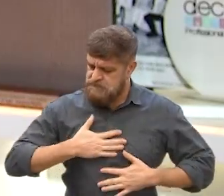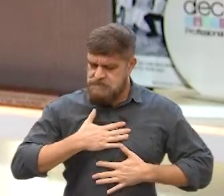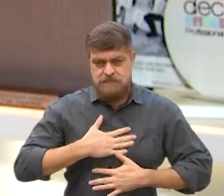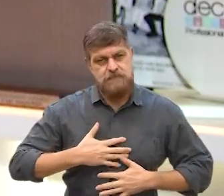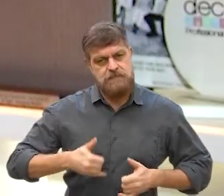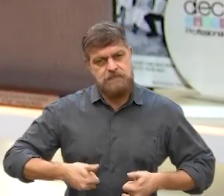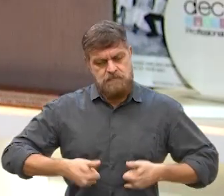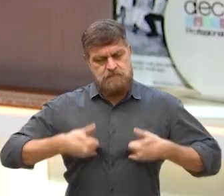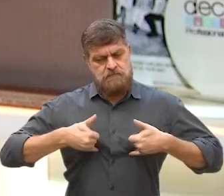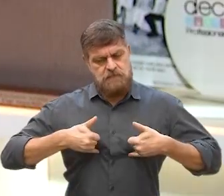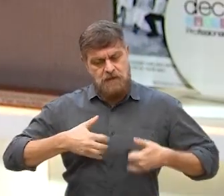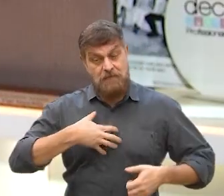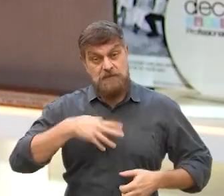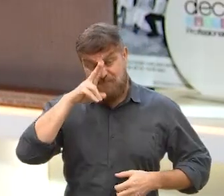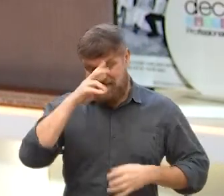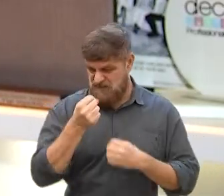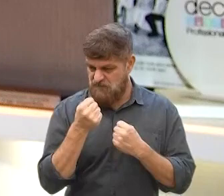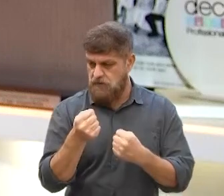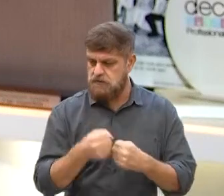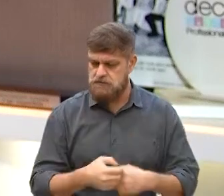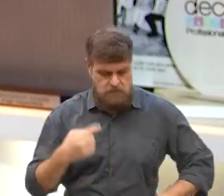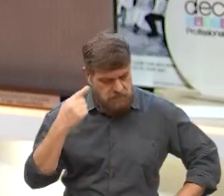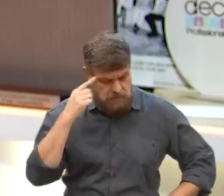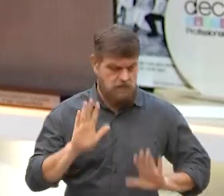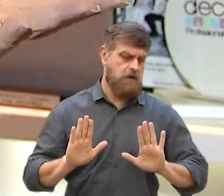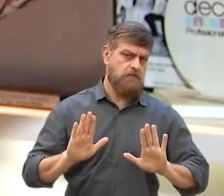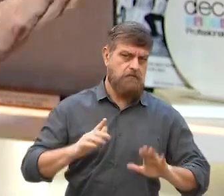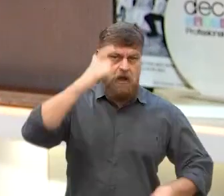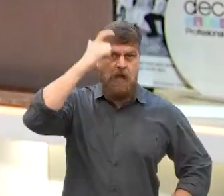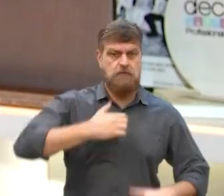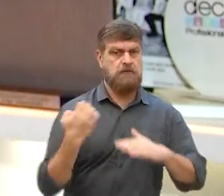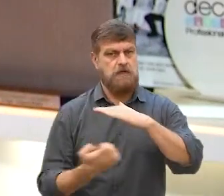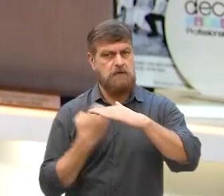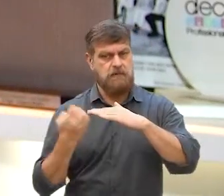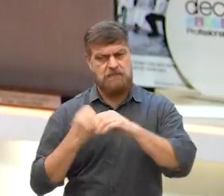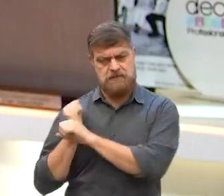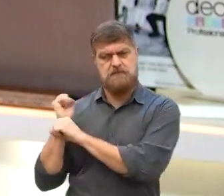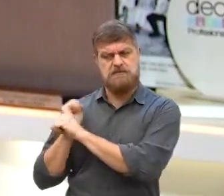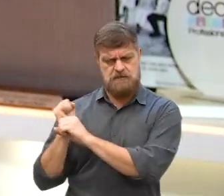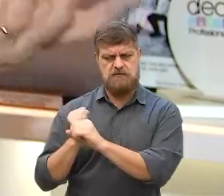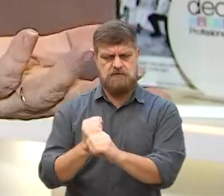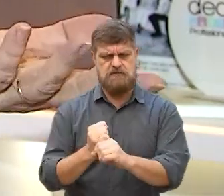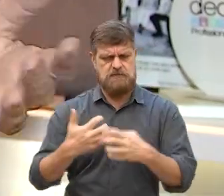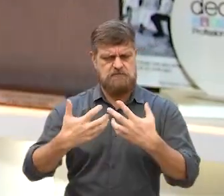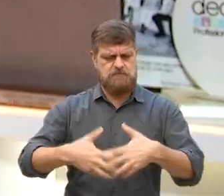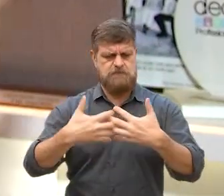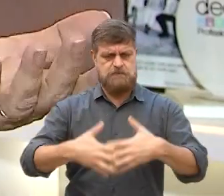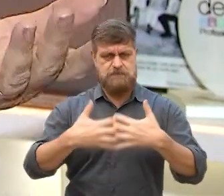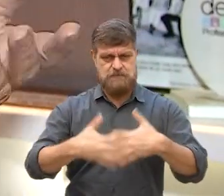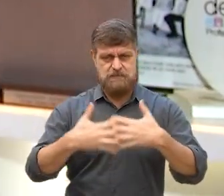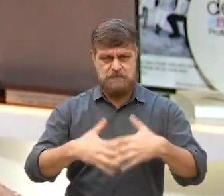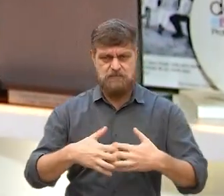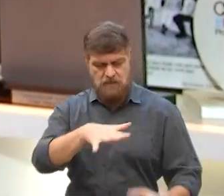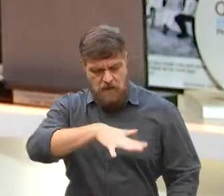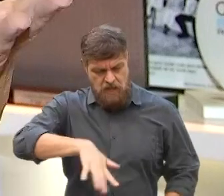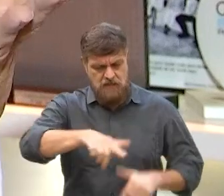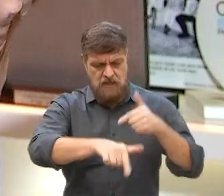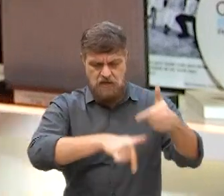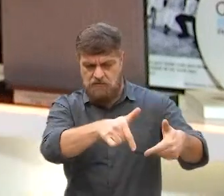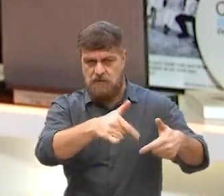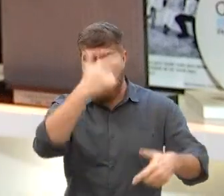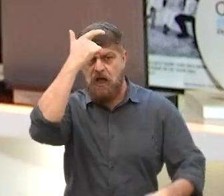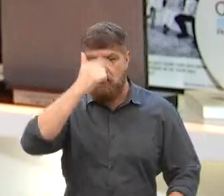muito desafiante trabalhar na área da construção civil, numa época que o arquiteto já era uma coisa